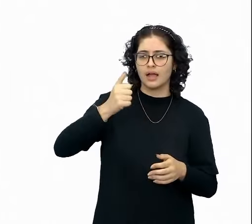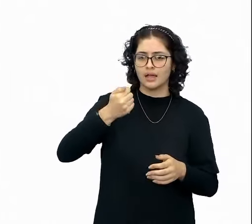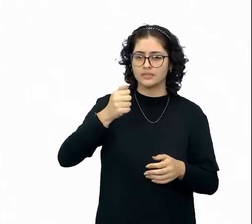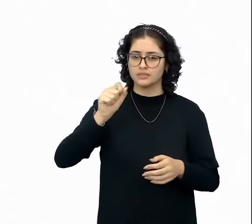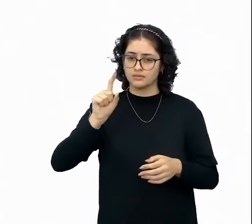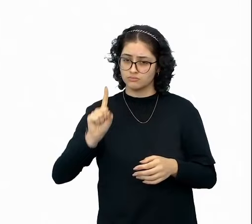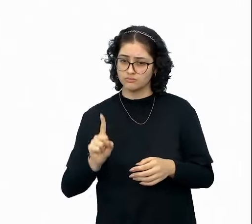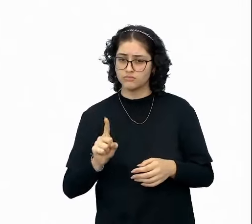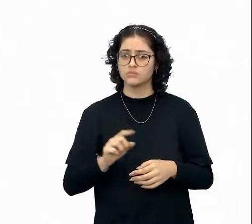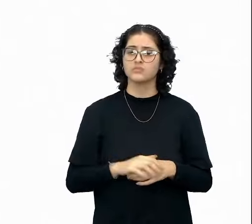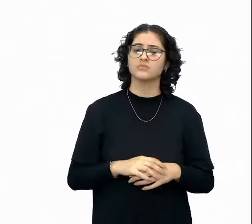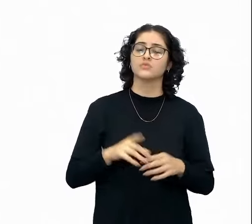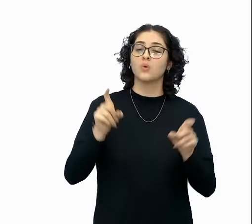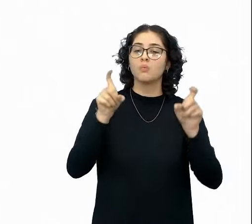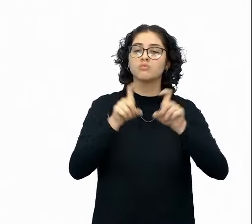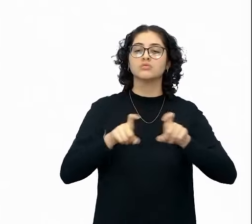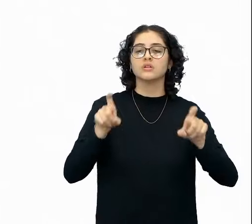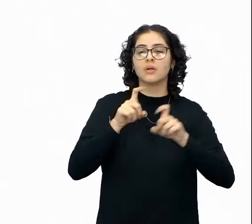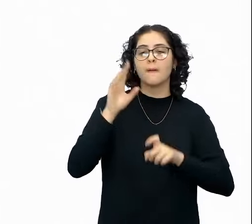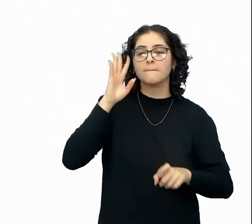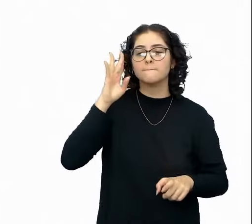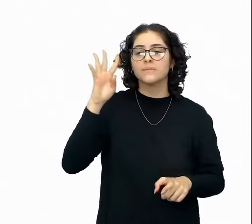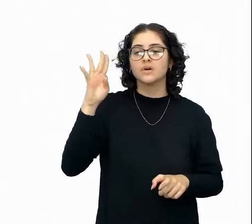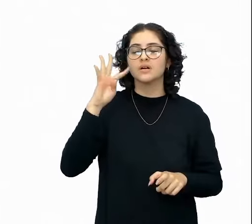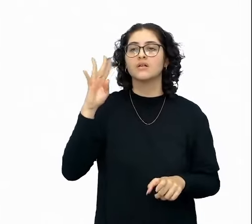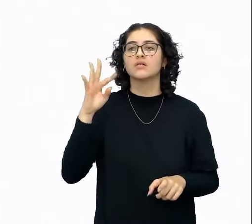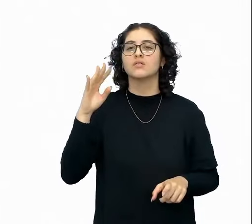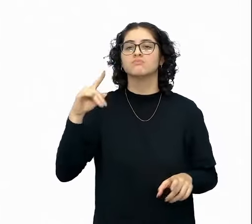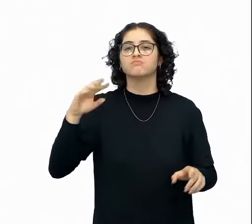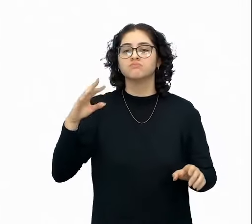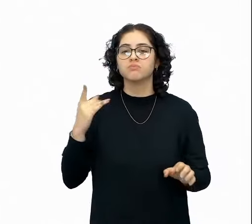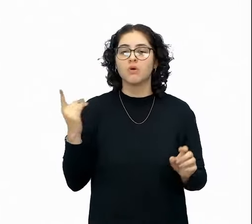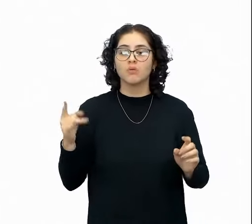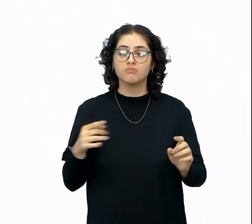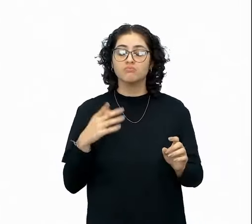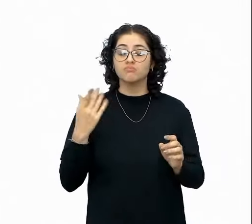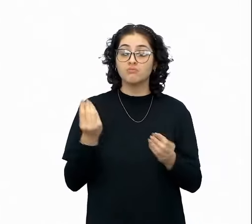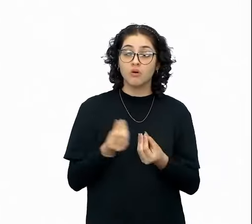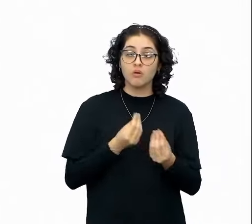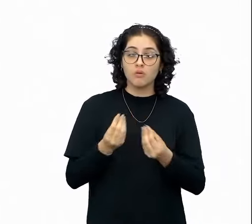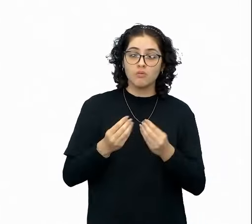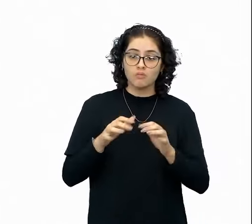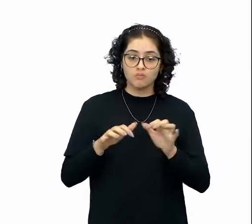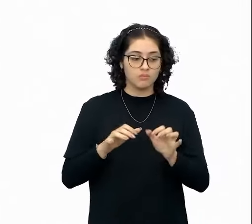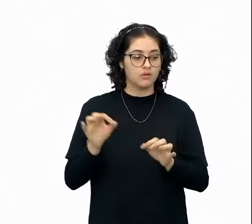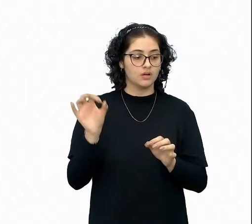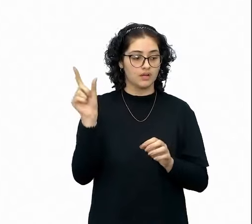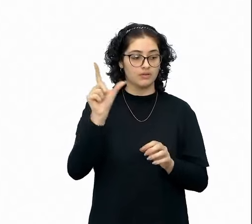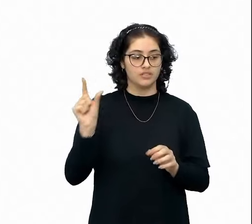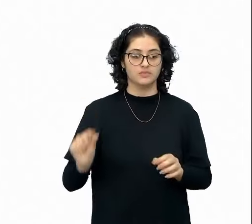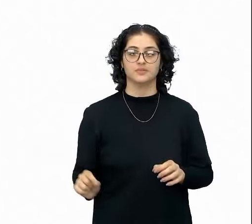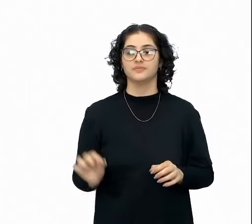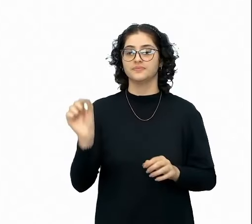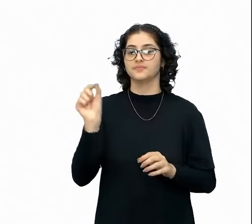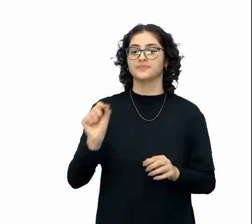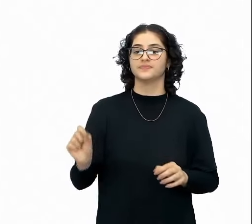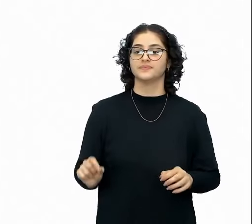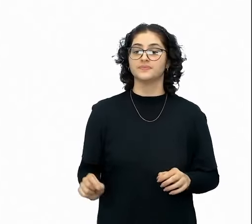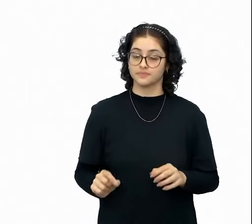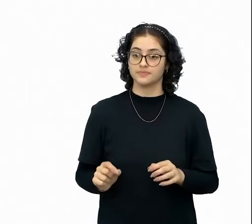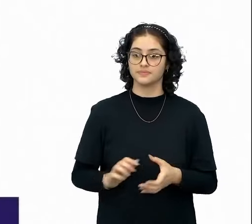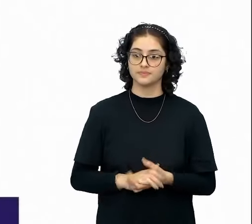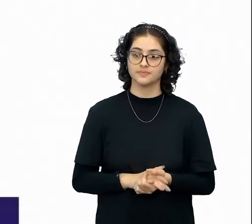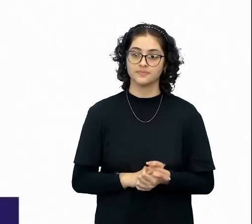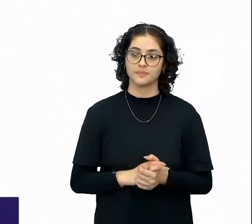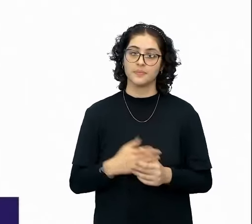perspectiva do pensamento computacional, com ênfase na construção do algoritmo por meio de fluxograma. Bom, vamos